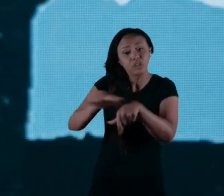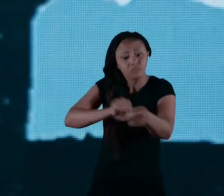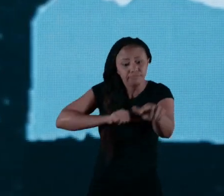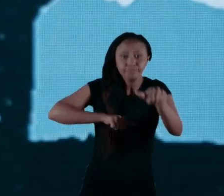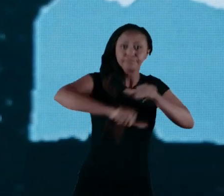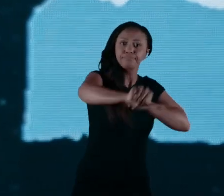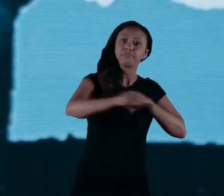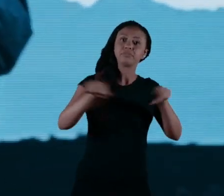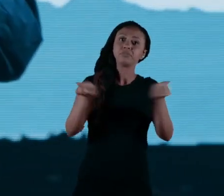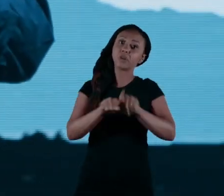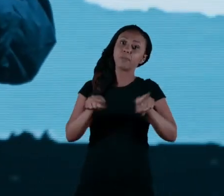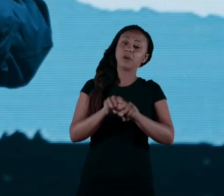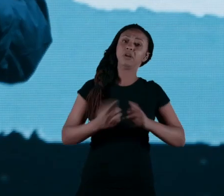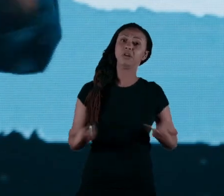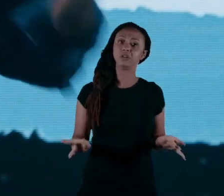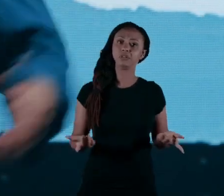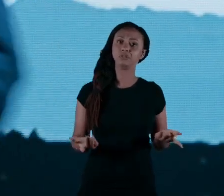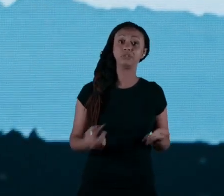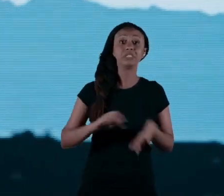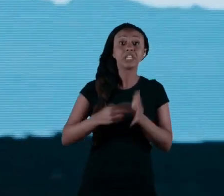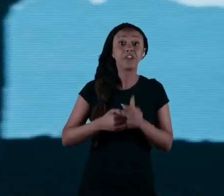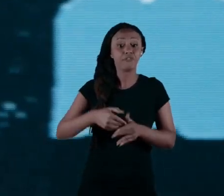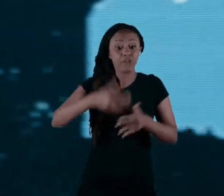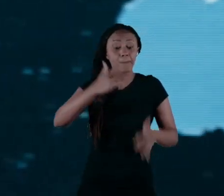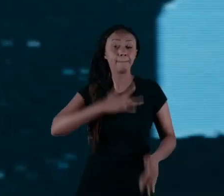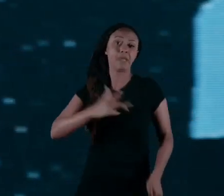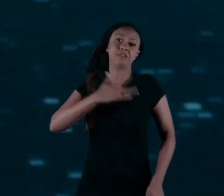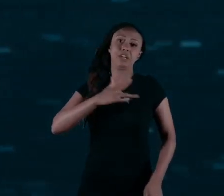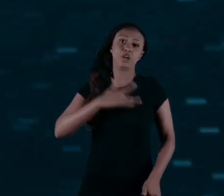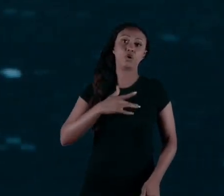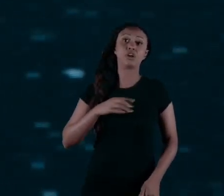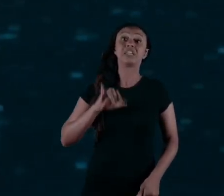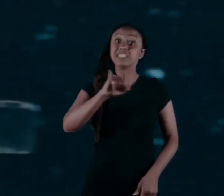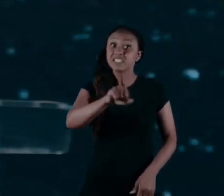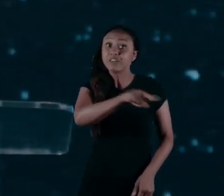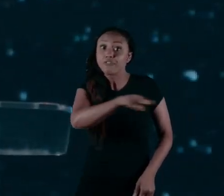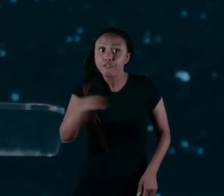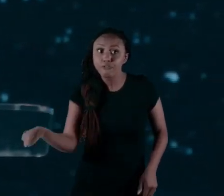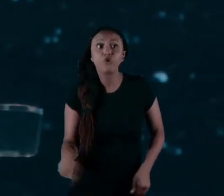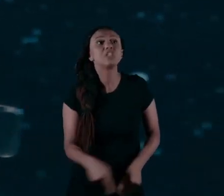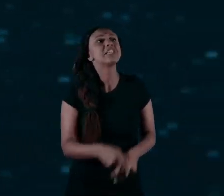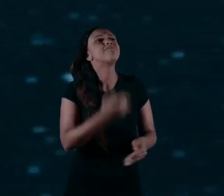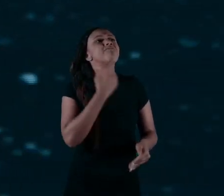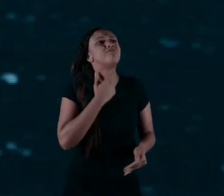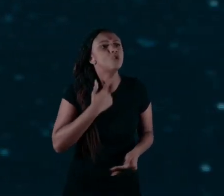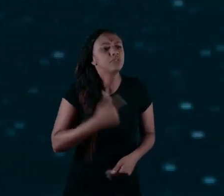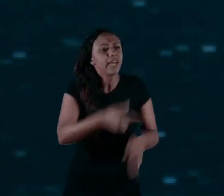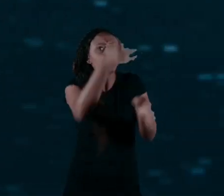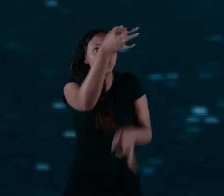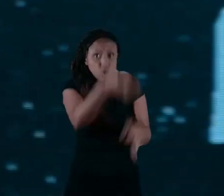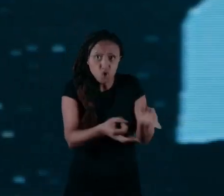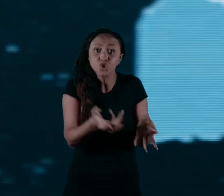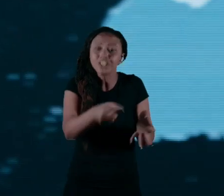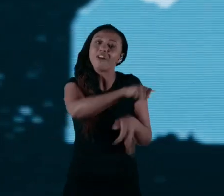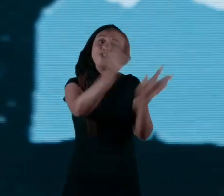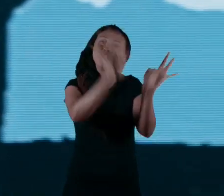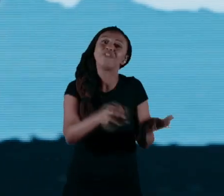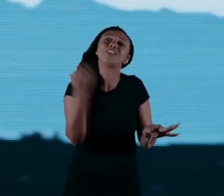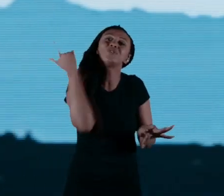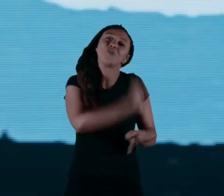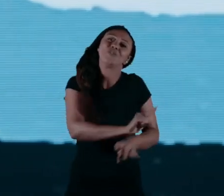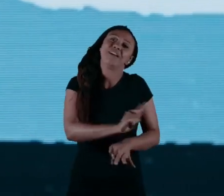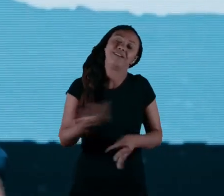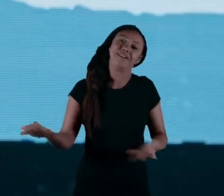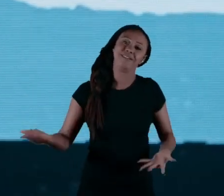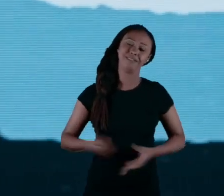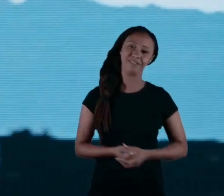Justiça é você ter misericórdia. E Jesus diz: bem-aventurados, felizes os que têm fome e sede de justiça, porque serão